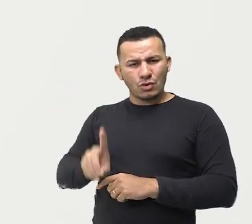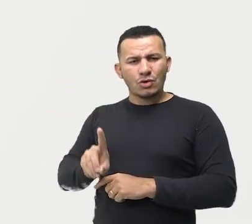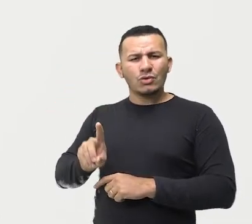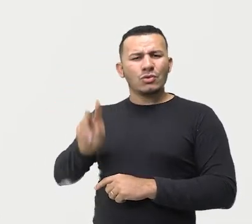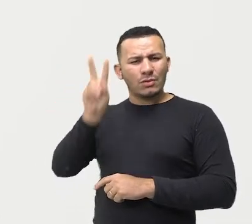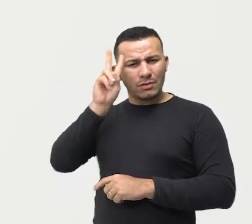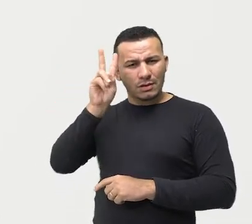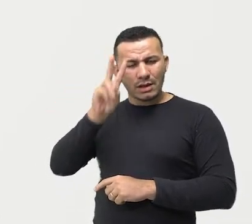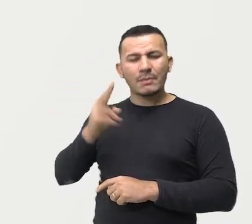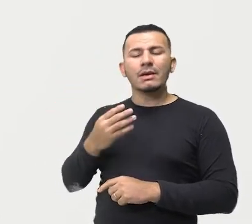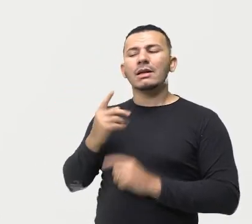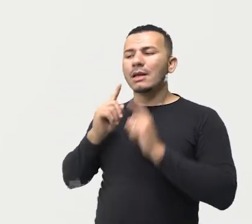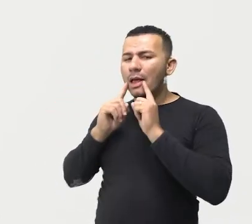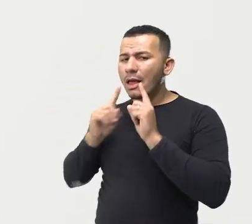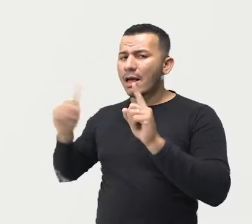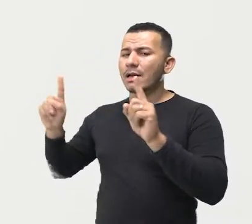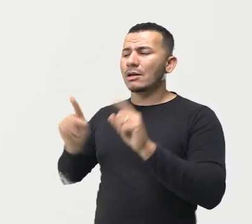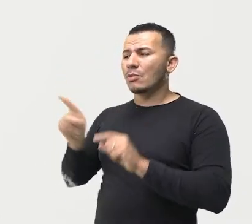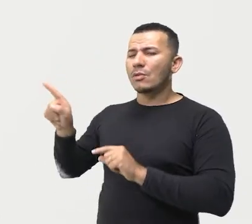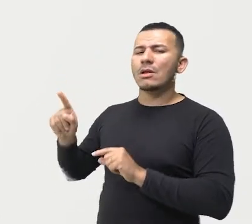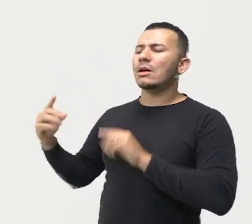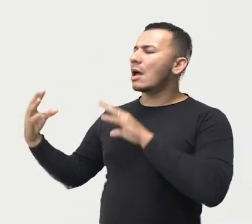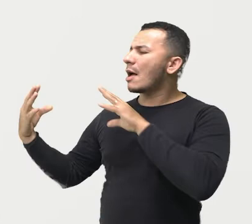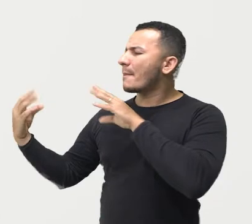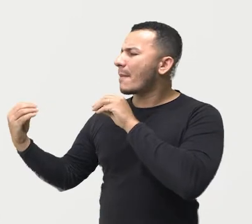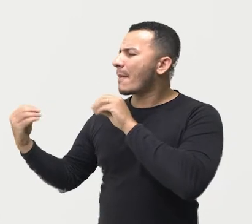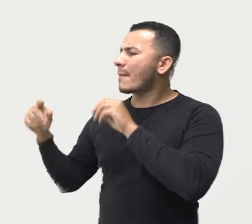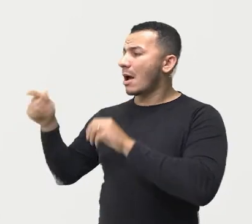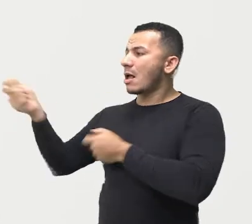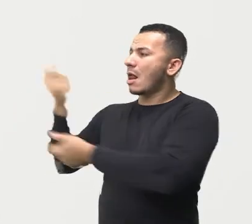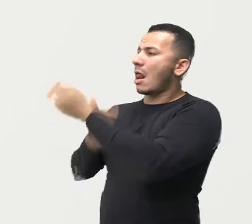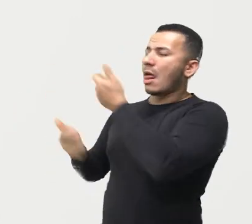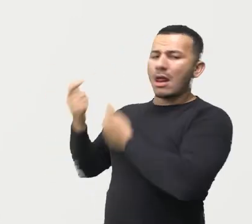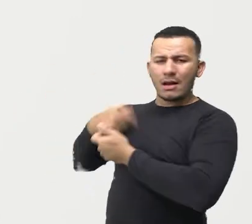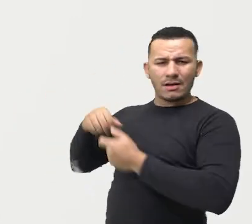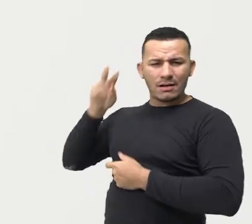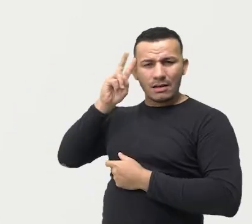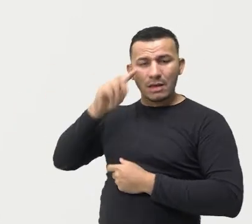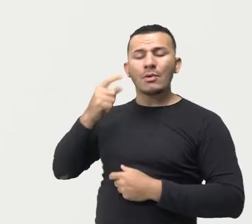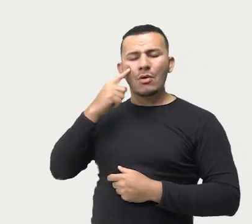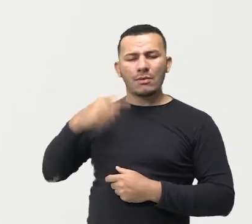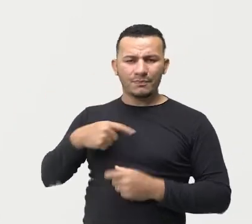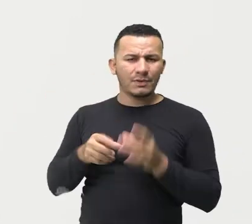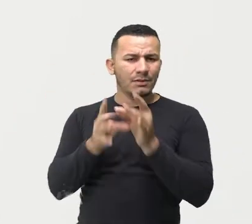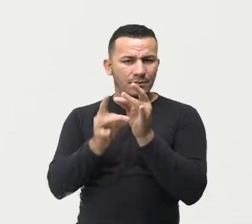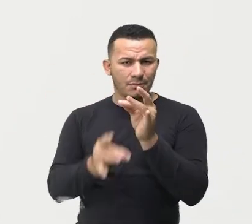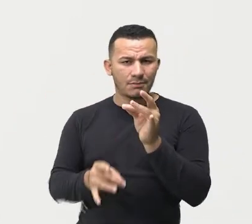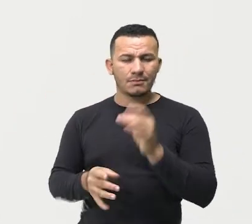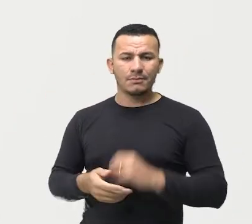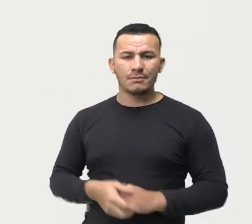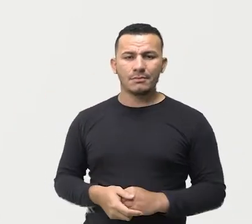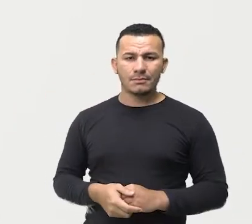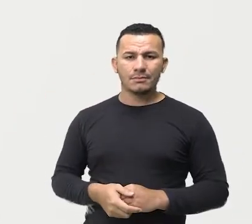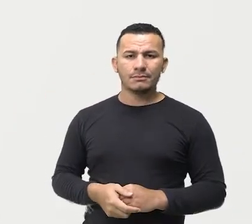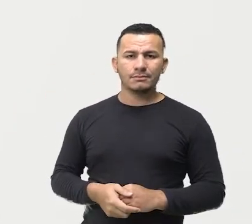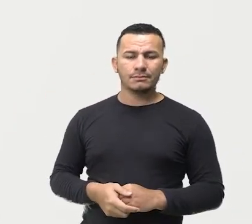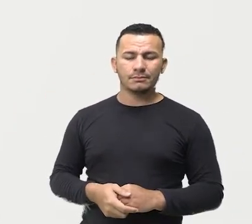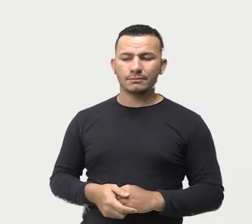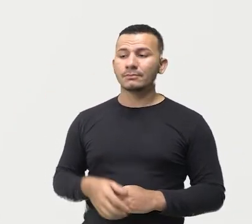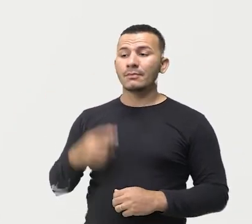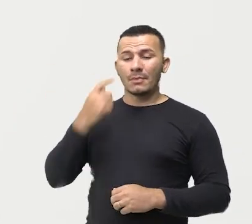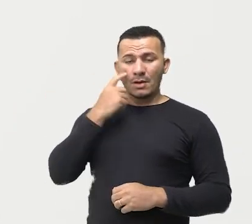tratado no momento em que fez uma reclamação derbal junto ao balcão de informações da empresa ou seja da e